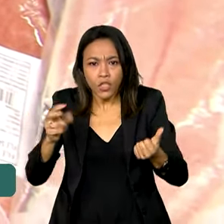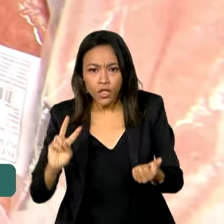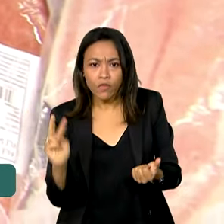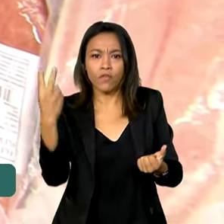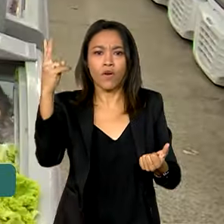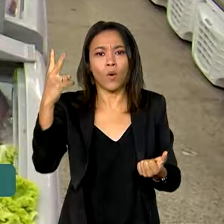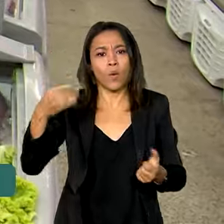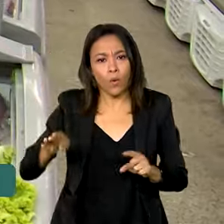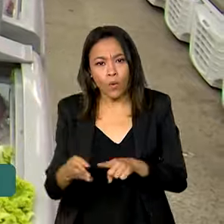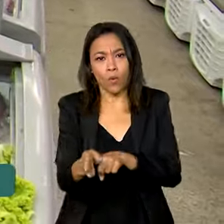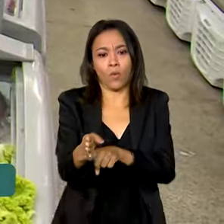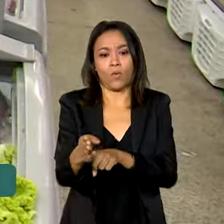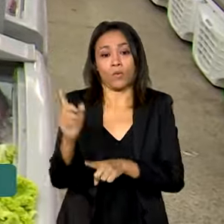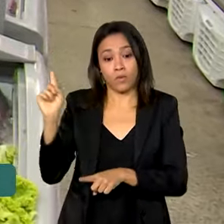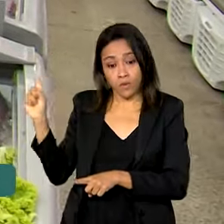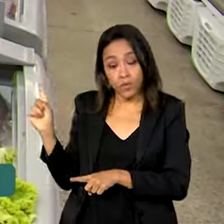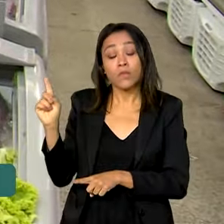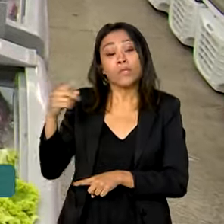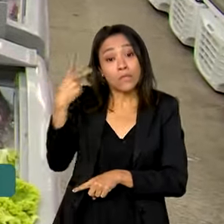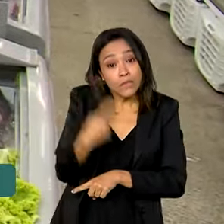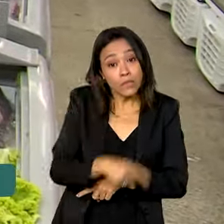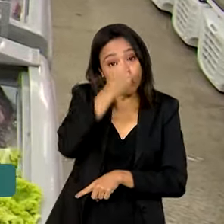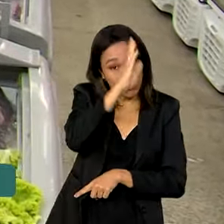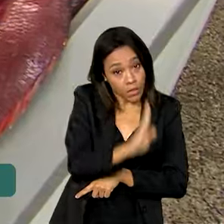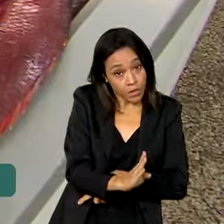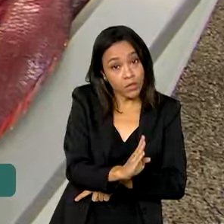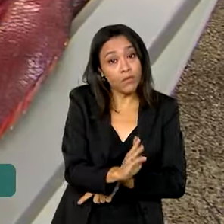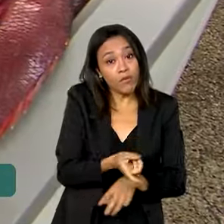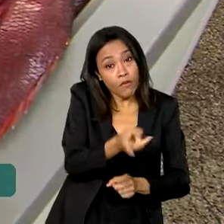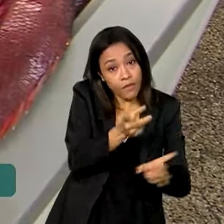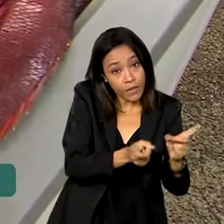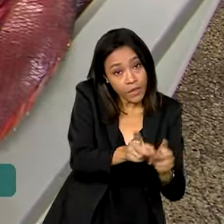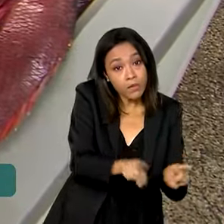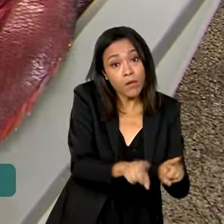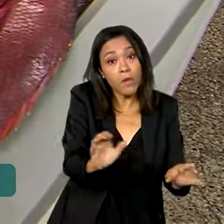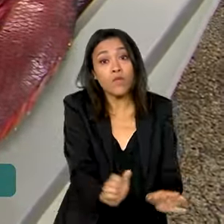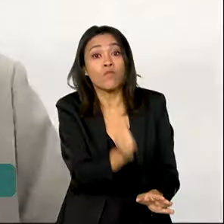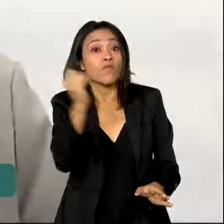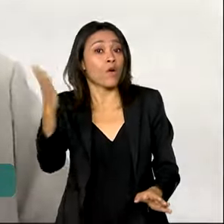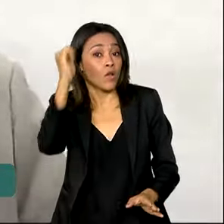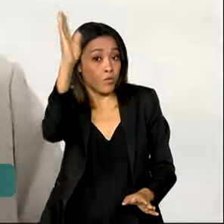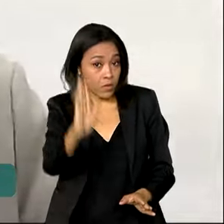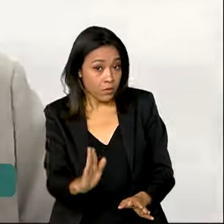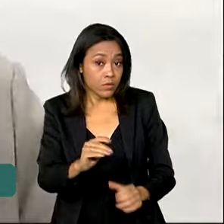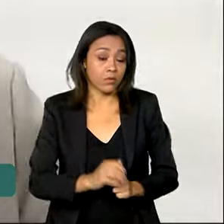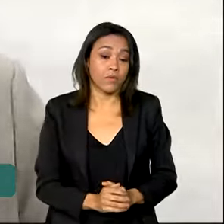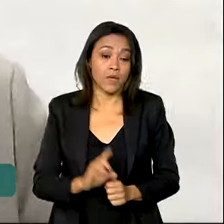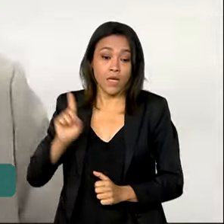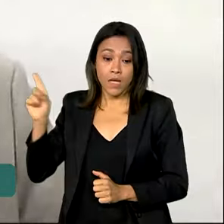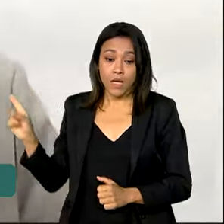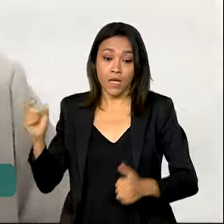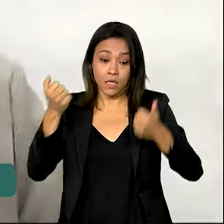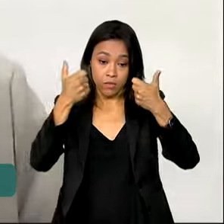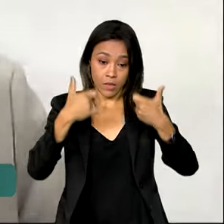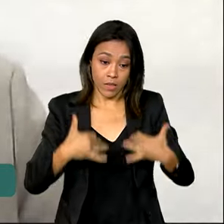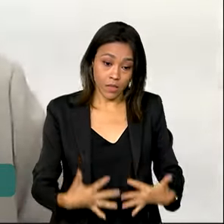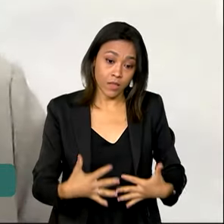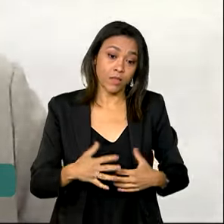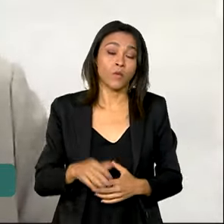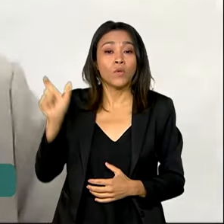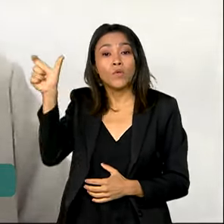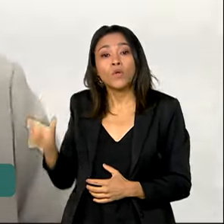ao produto, tanto no mercado interno como no externo. O ministro André de Paula lançou também